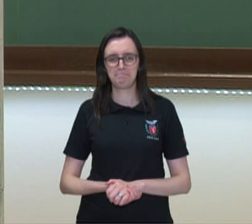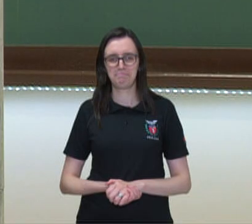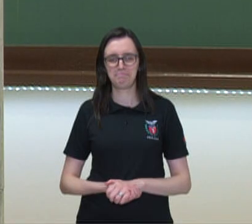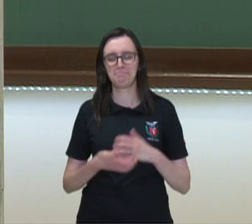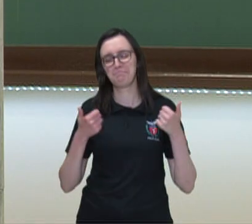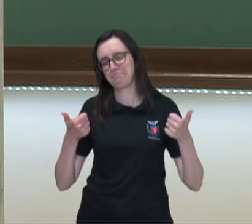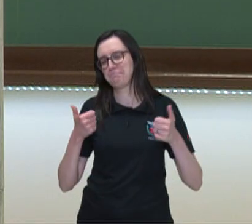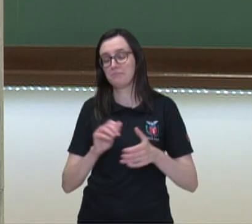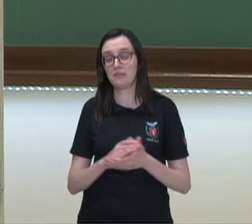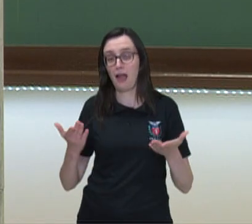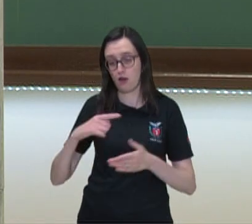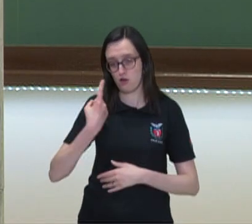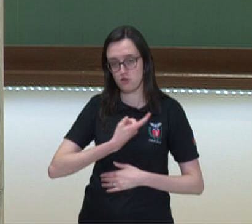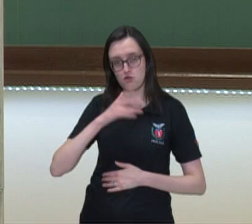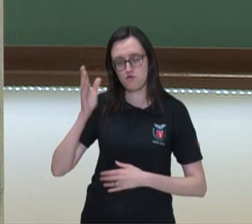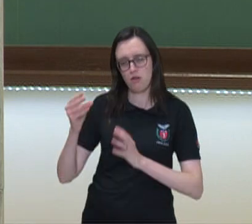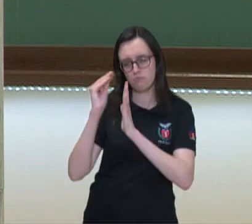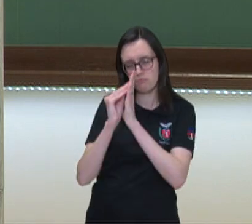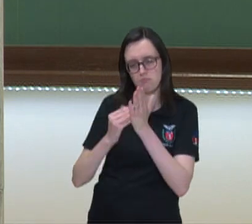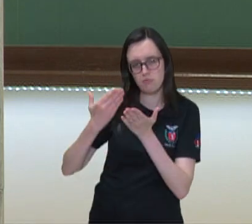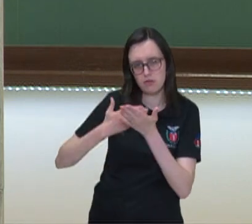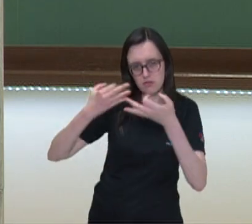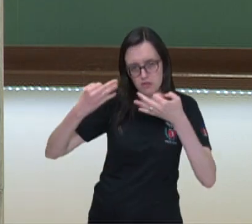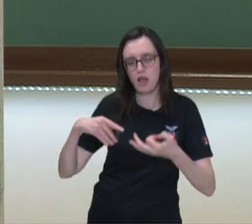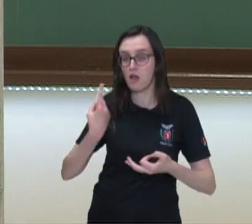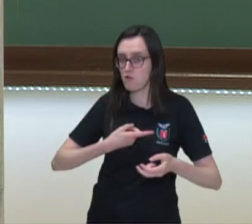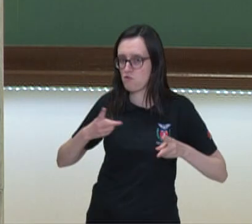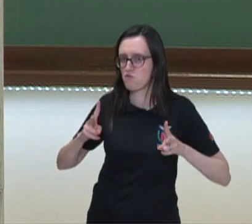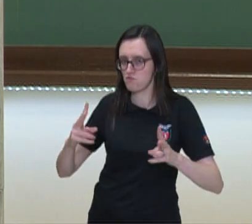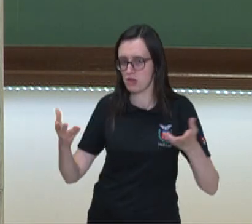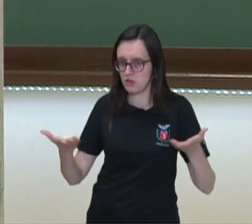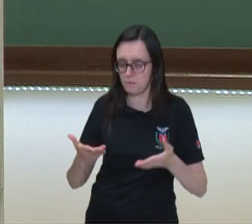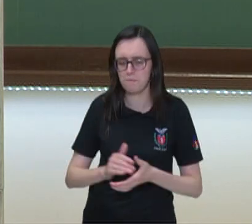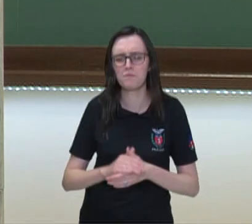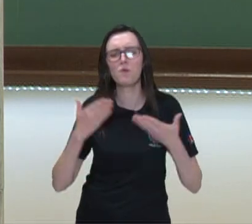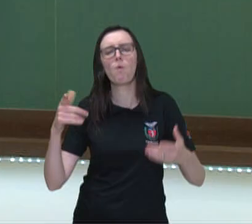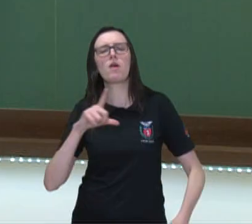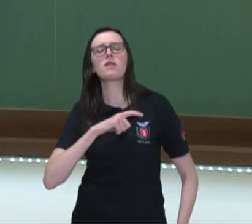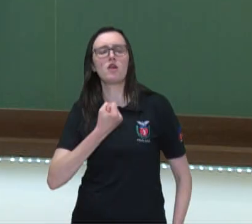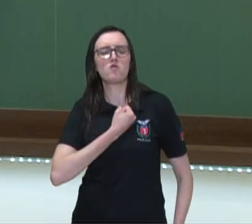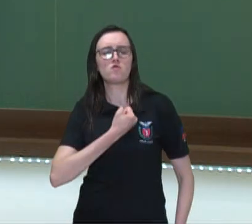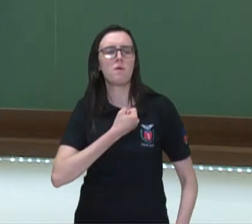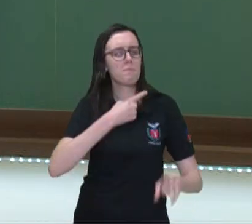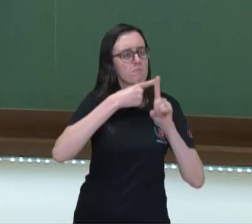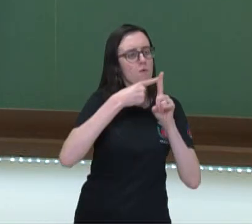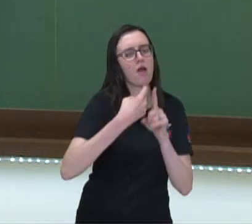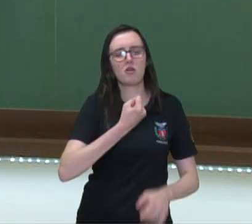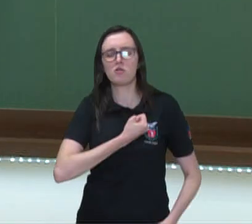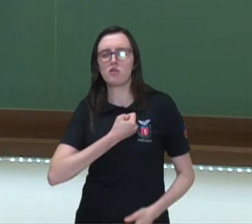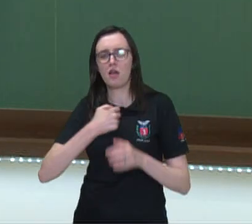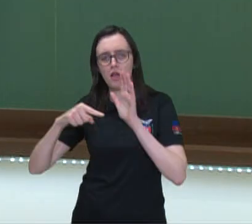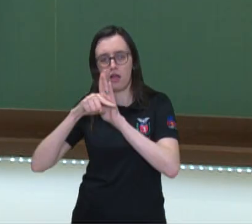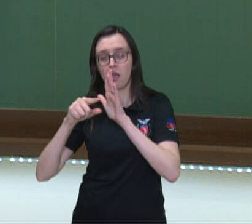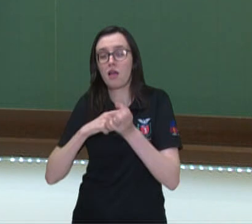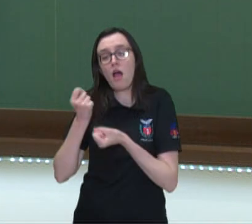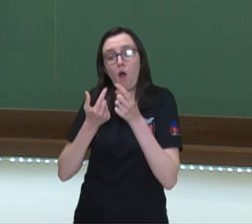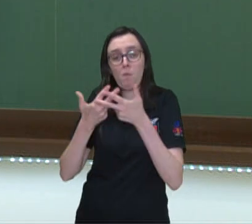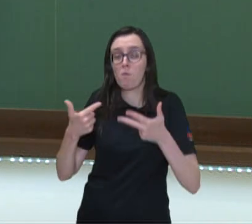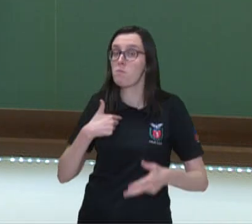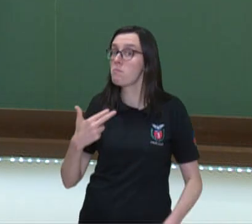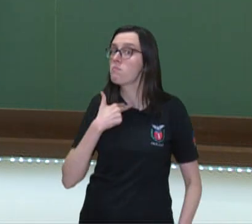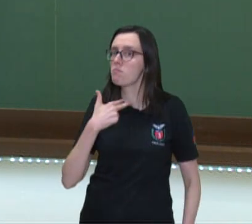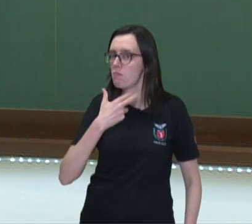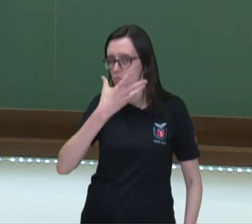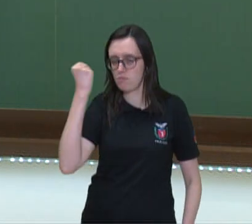Muito bem, pessoal. Agora que nós já anotamos tudo no caderno, vamos continuando. Quando eu tenho números positivos e números negativos, tem algumas coisas que eu não posso